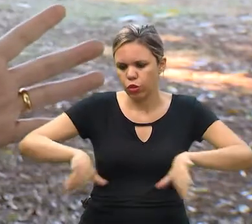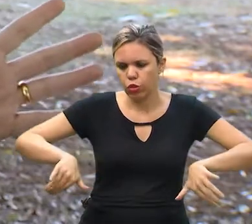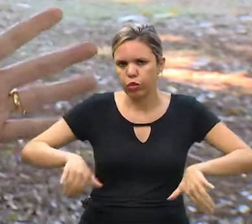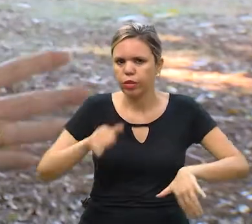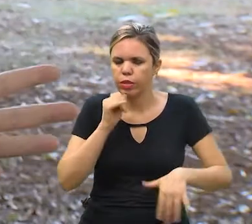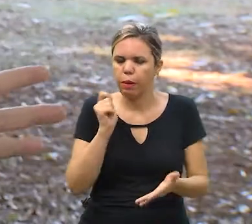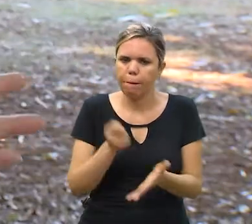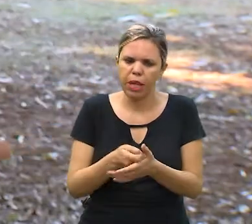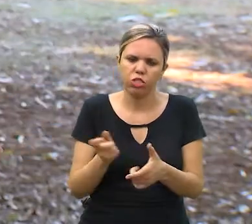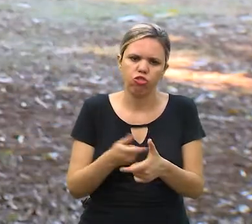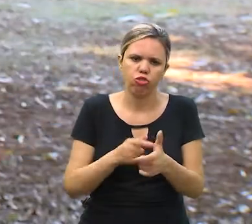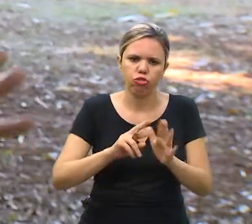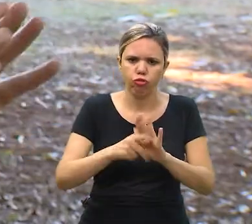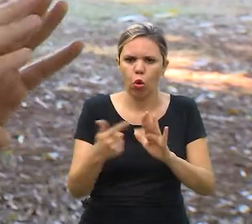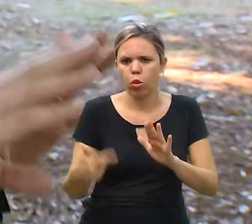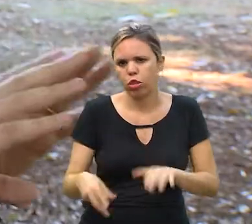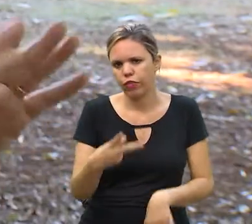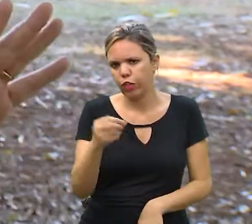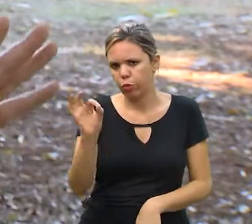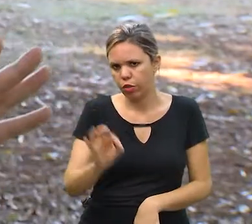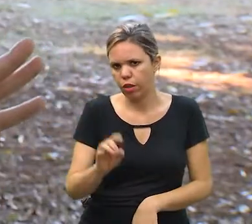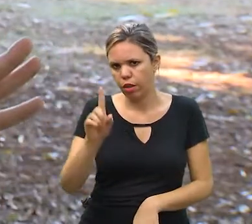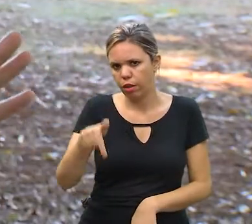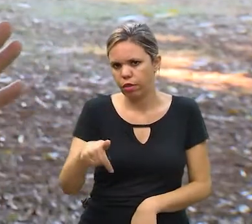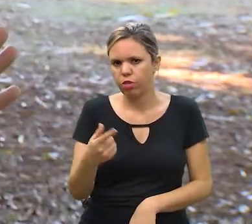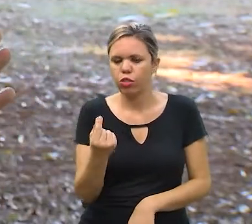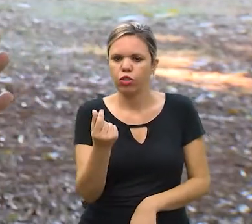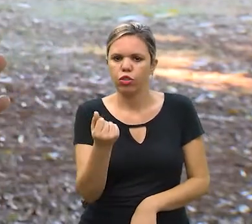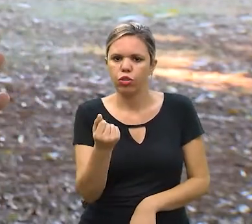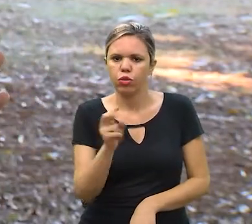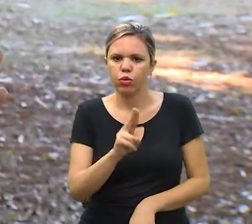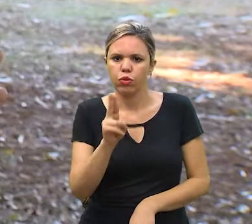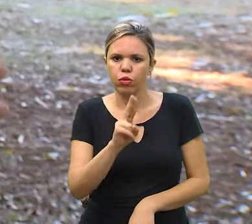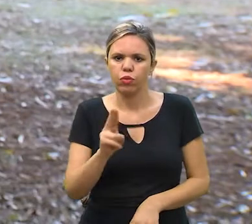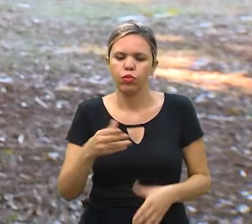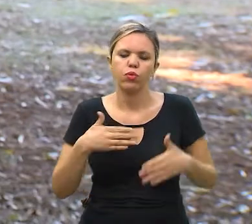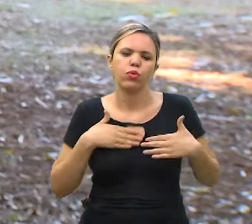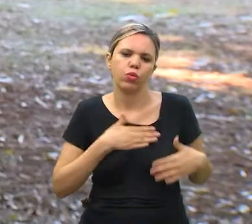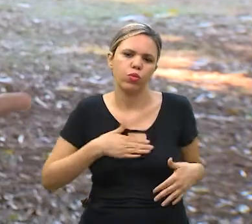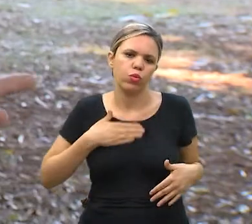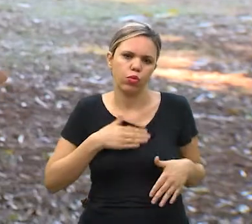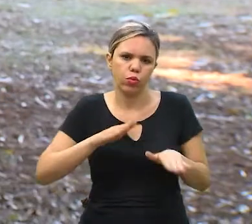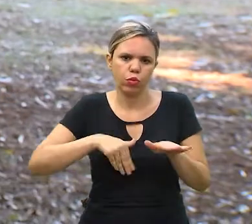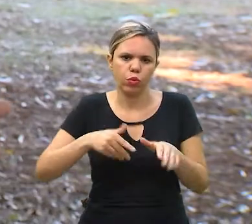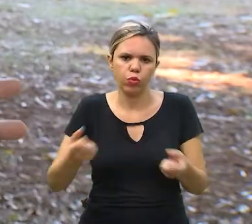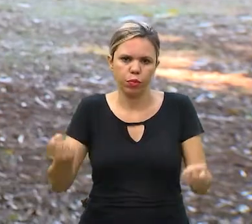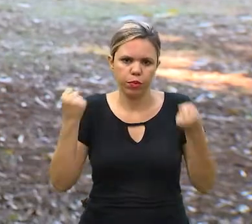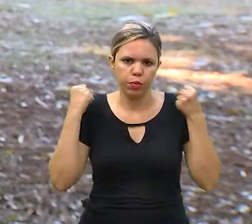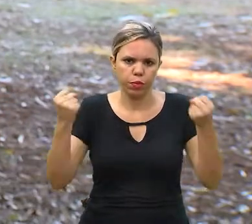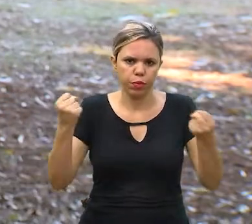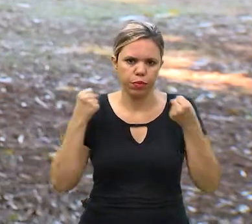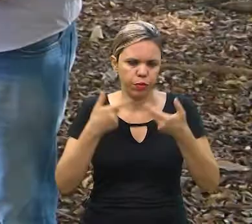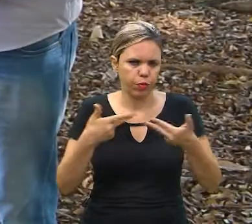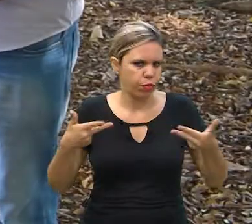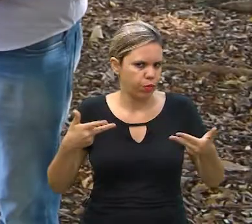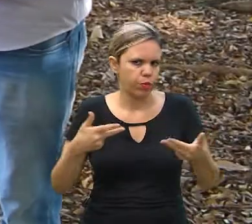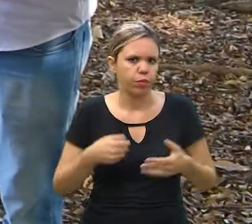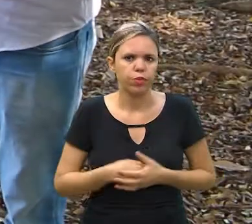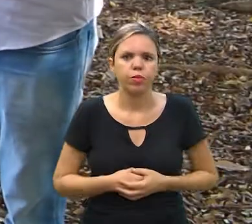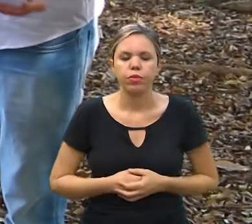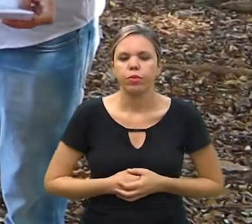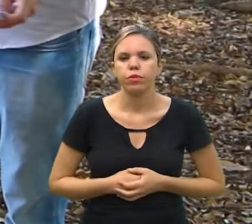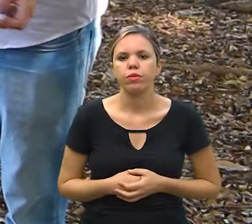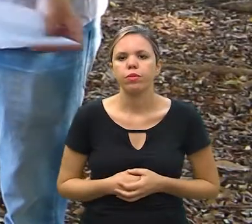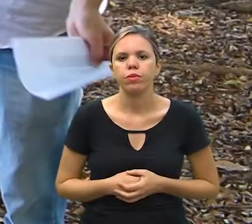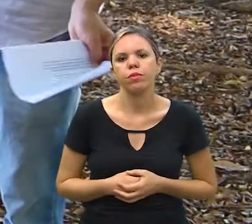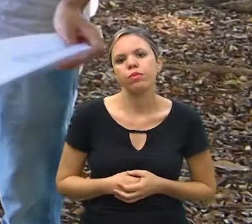ativos financeiros e 20% é justamente aquele dinheiro que você usa para poder curtir, né? Um clube, uma academia, hobbies, lazer. E